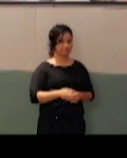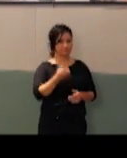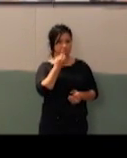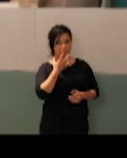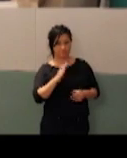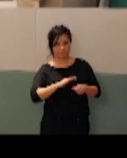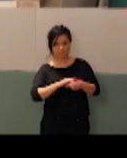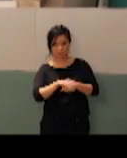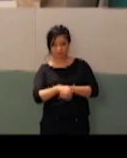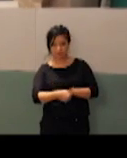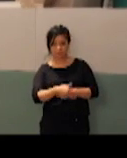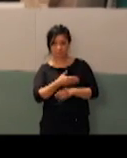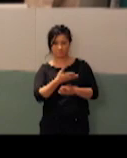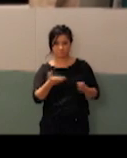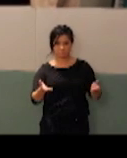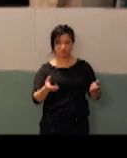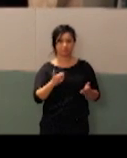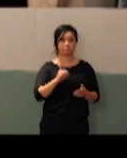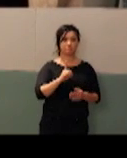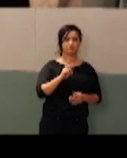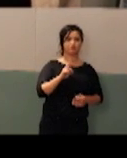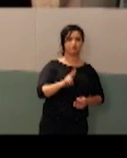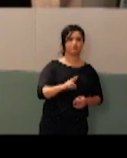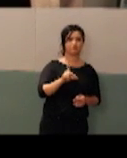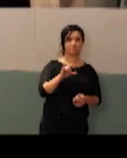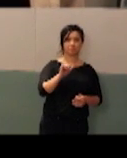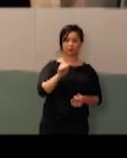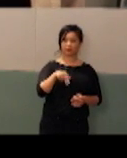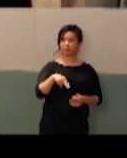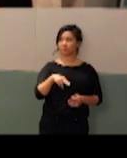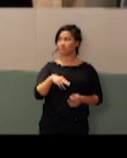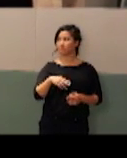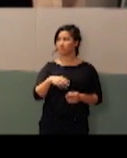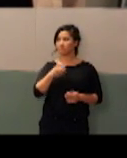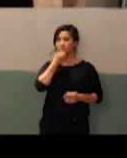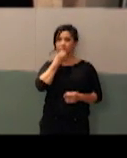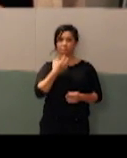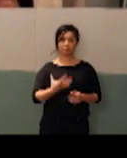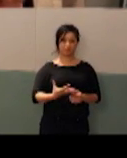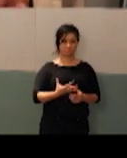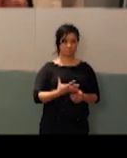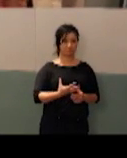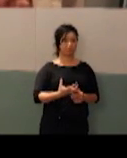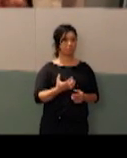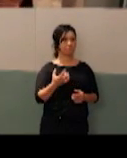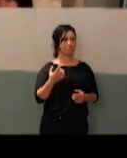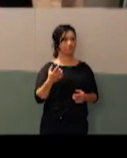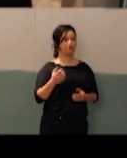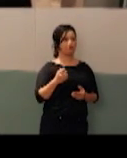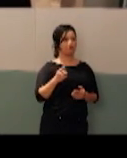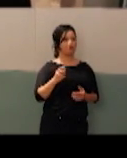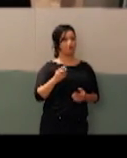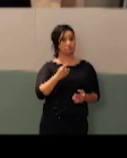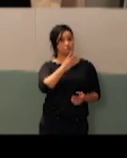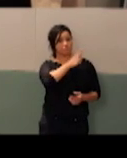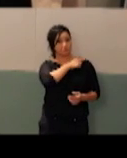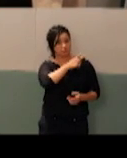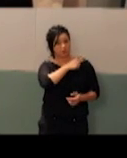doutora Liana e candidatos. Os chefes de assessoria de cada candidato